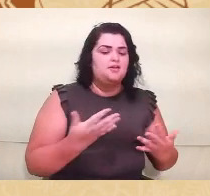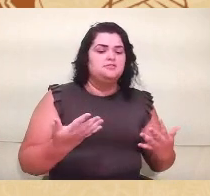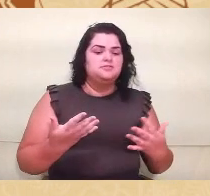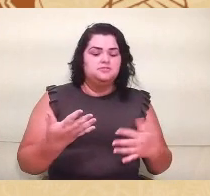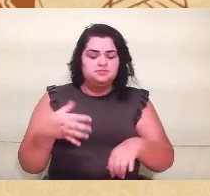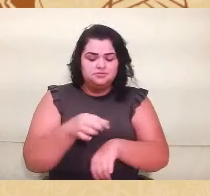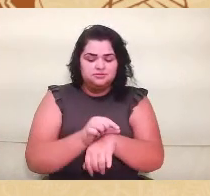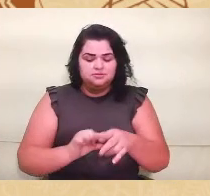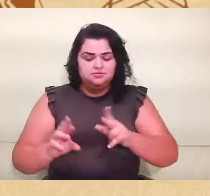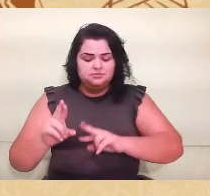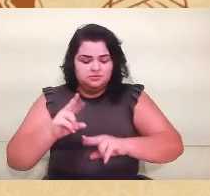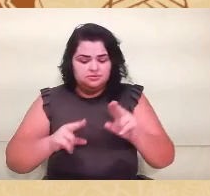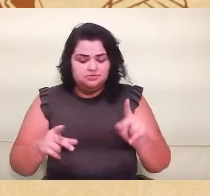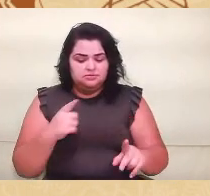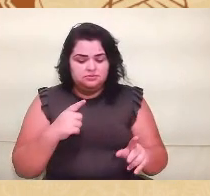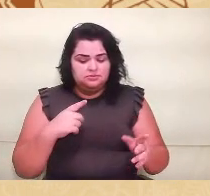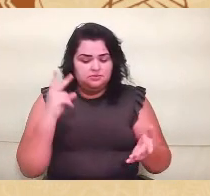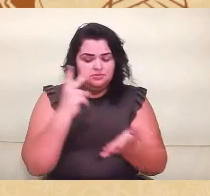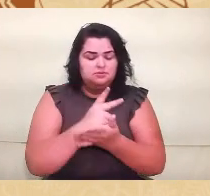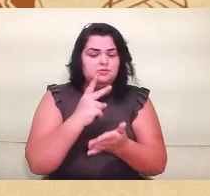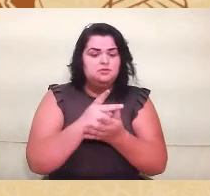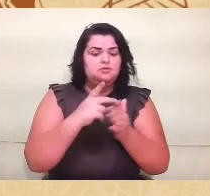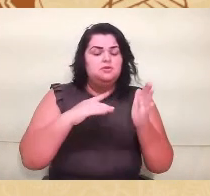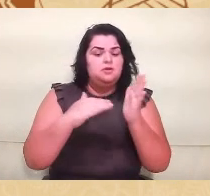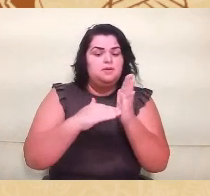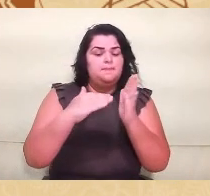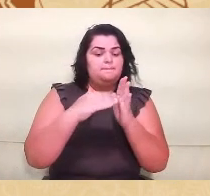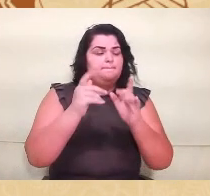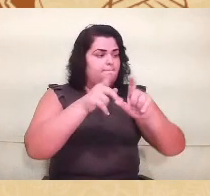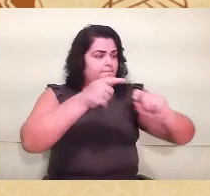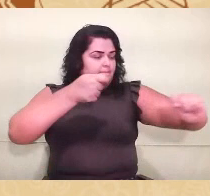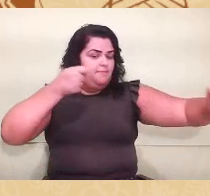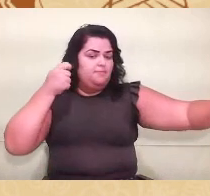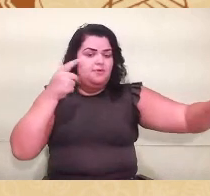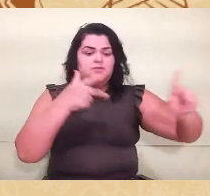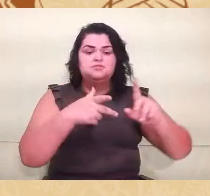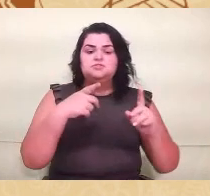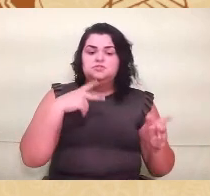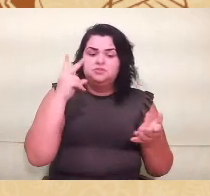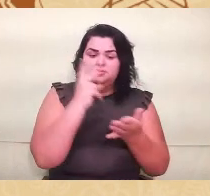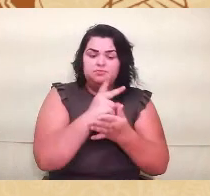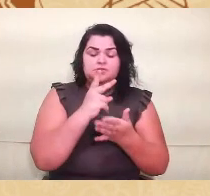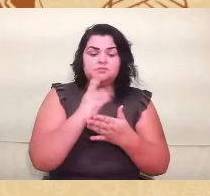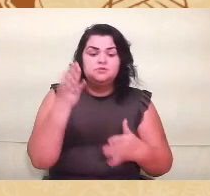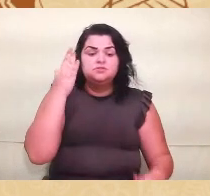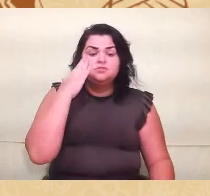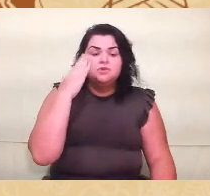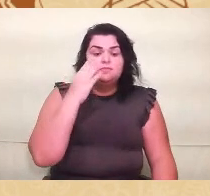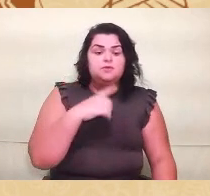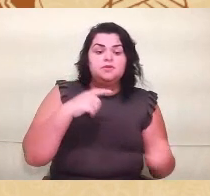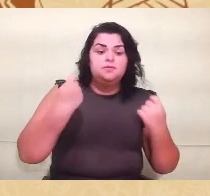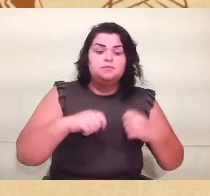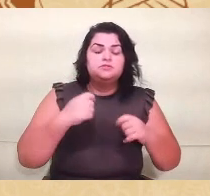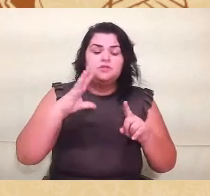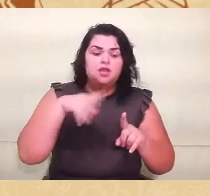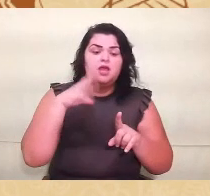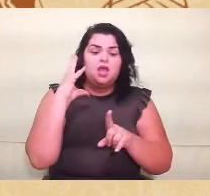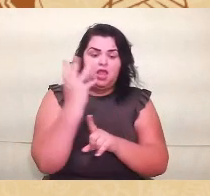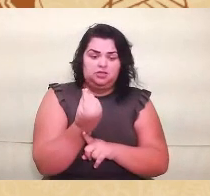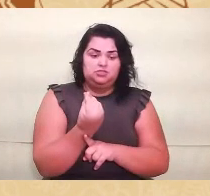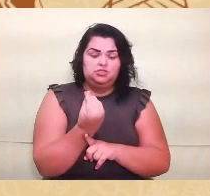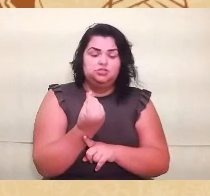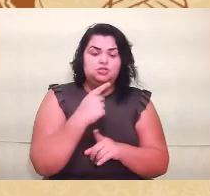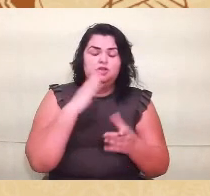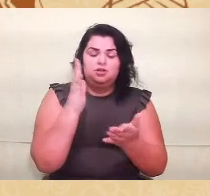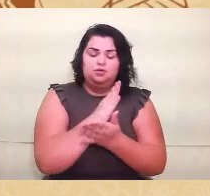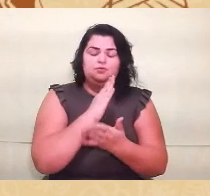que é cocares, pintiguá, que é o cachimbo, arco e flecha, fazemos arte sem saber necessariamente o que é arte. É claro que alguns de